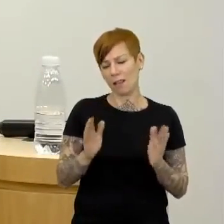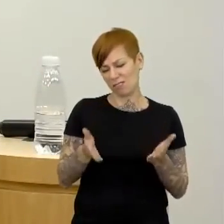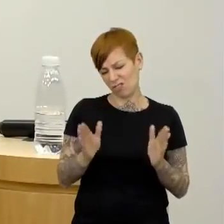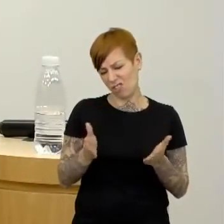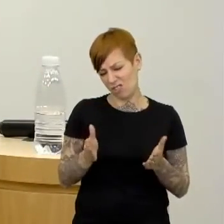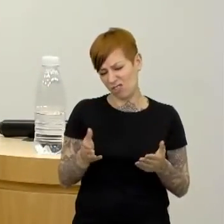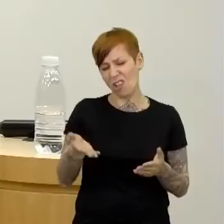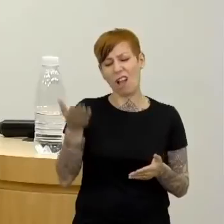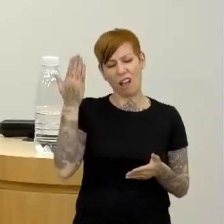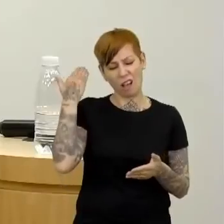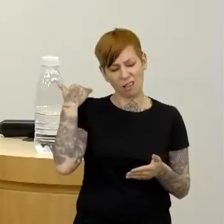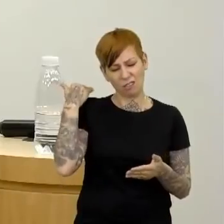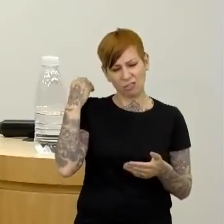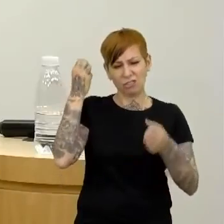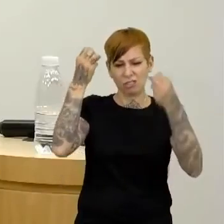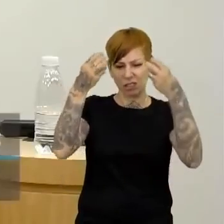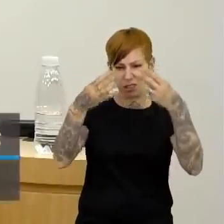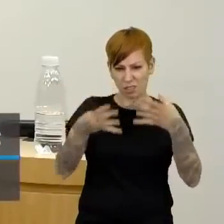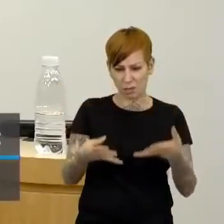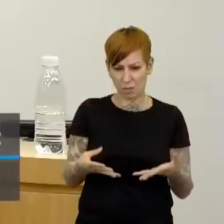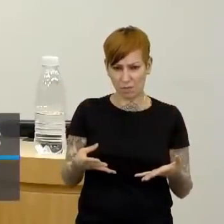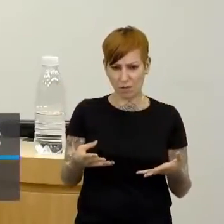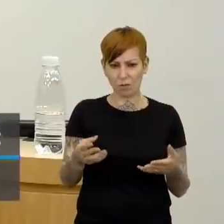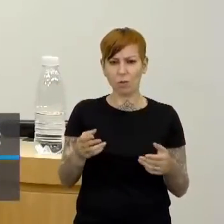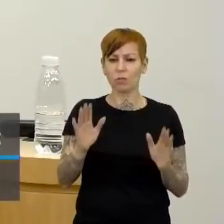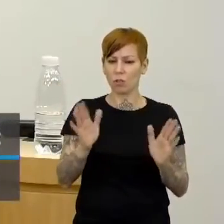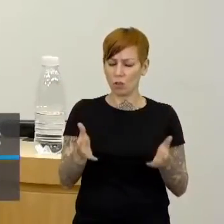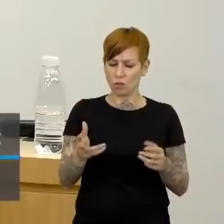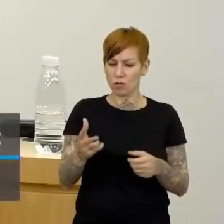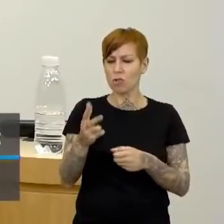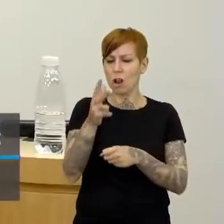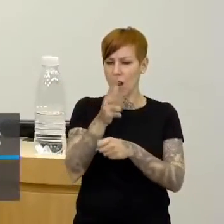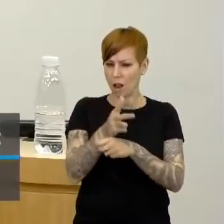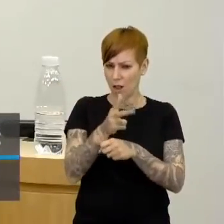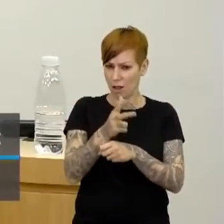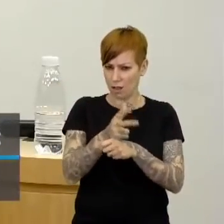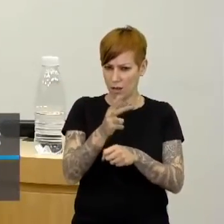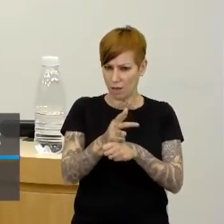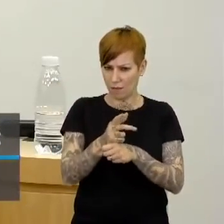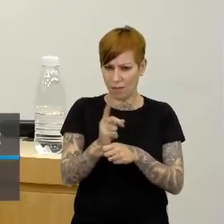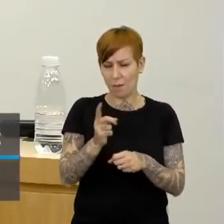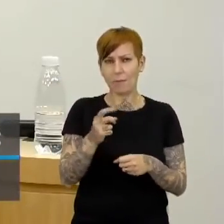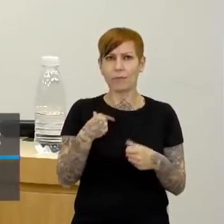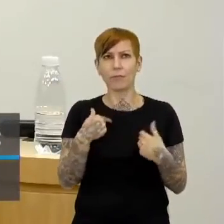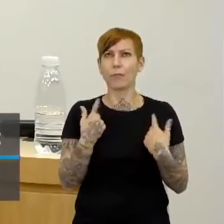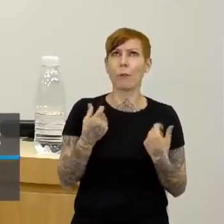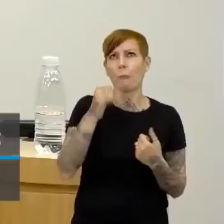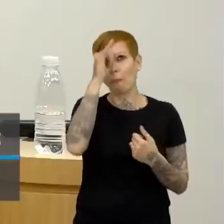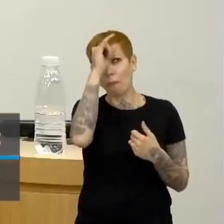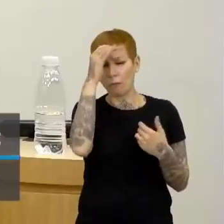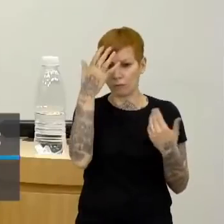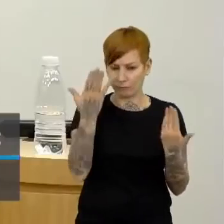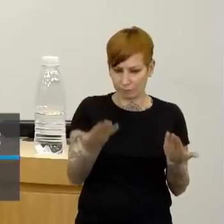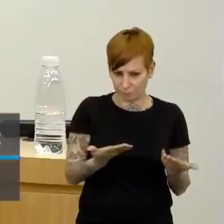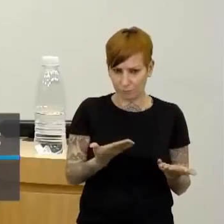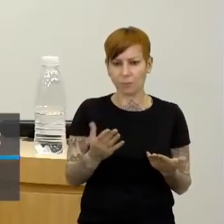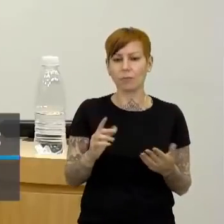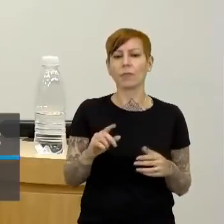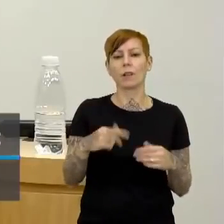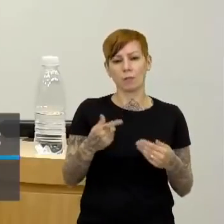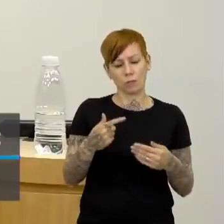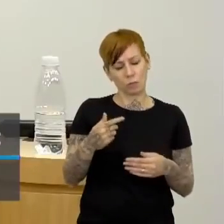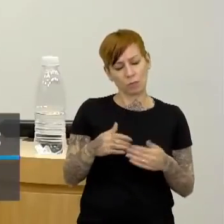sobre isso então eu gravei para vocês não ficarem aí como que eu falo órfãos tá certo mas a gente consegue